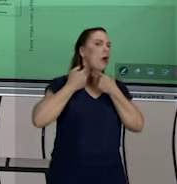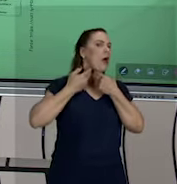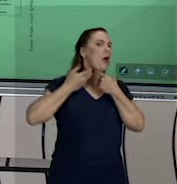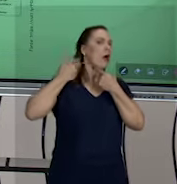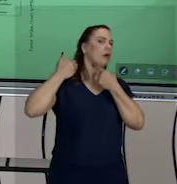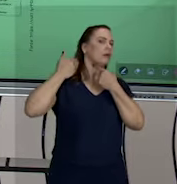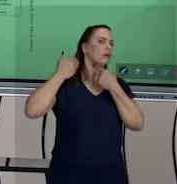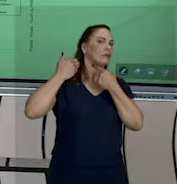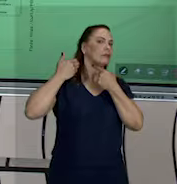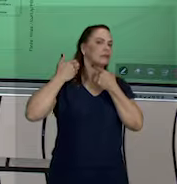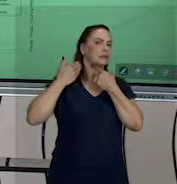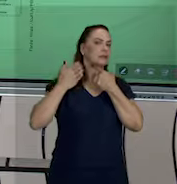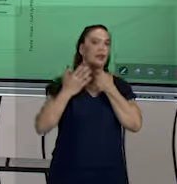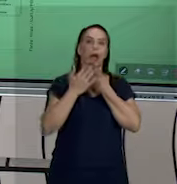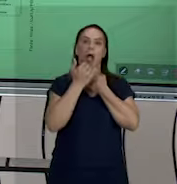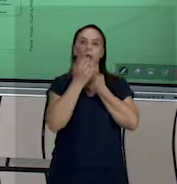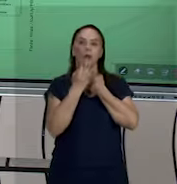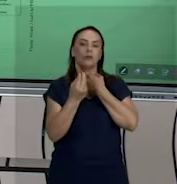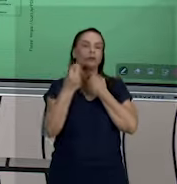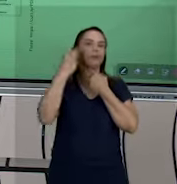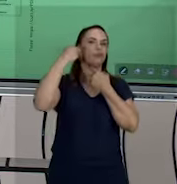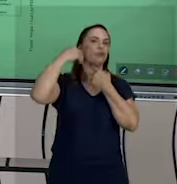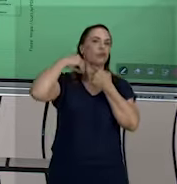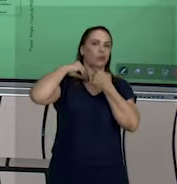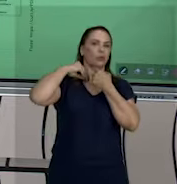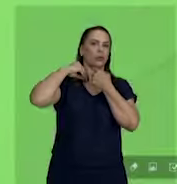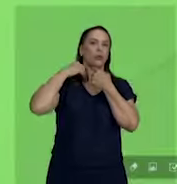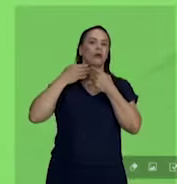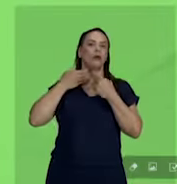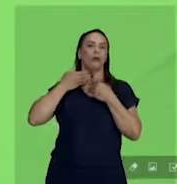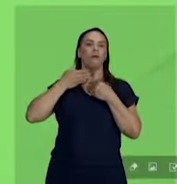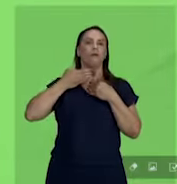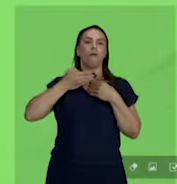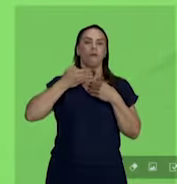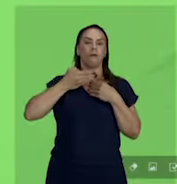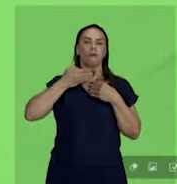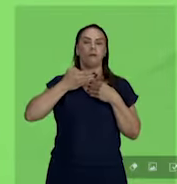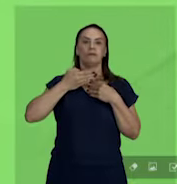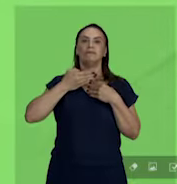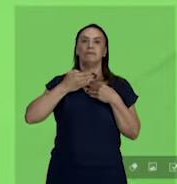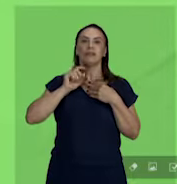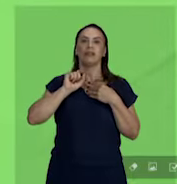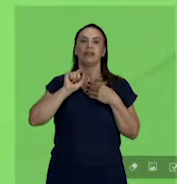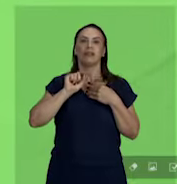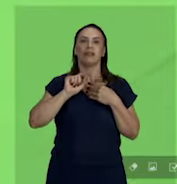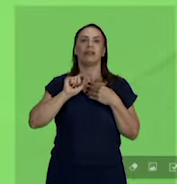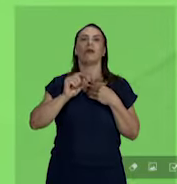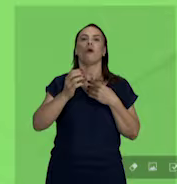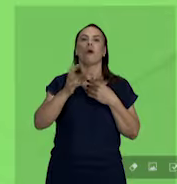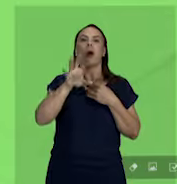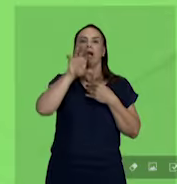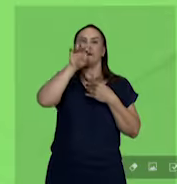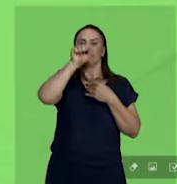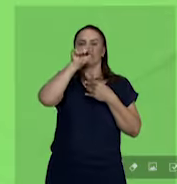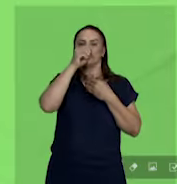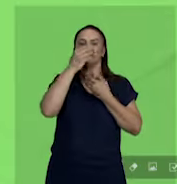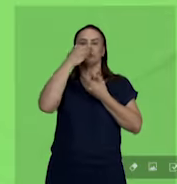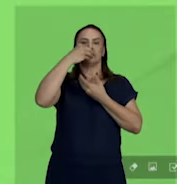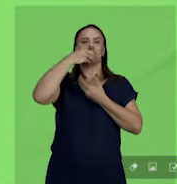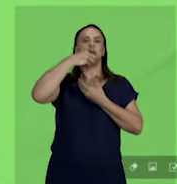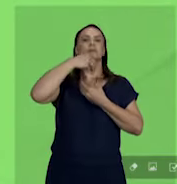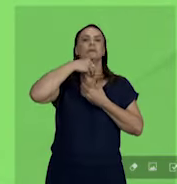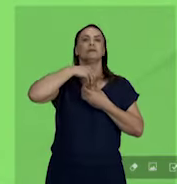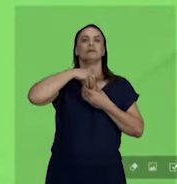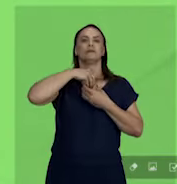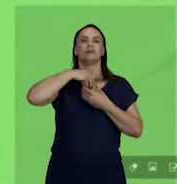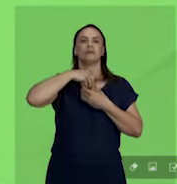Seria a passagem do alimento, vai para o esôfago, e o lado de cá, ó, o ar continua descendo pela traqueia.